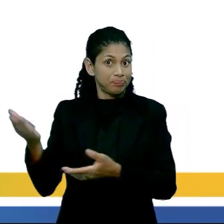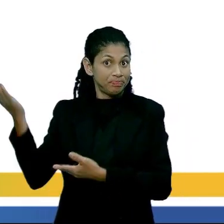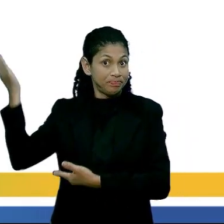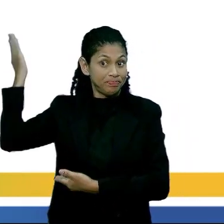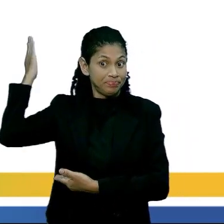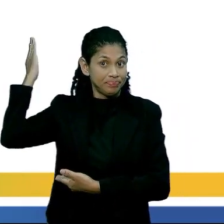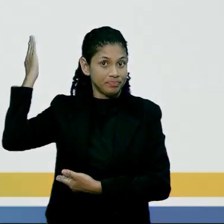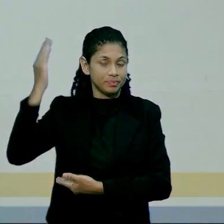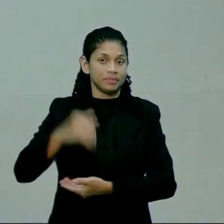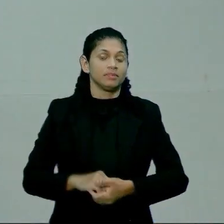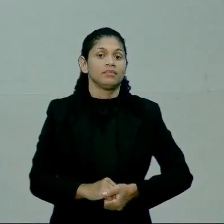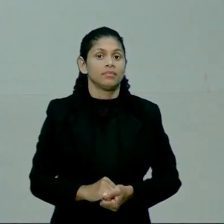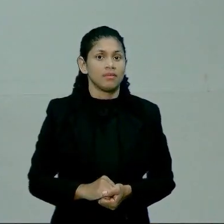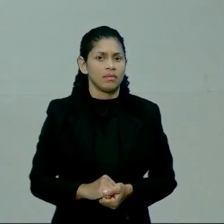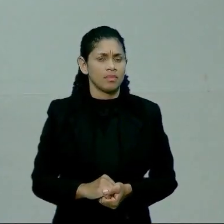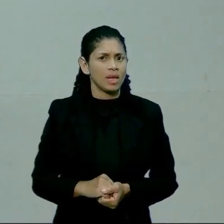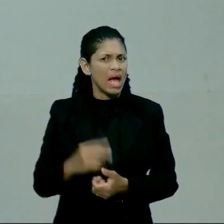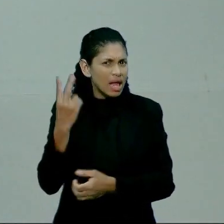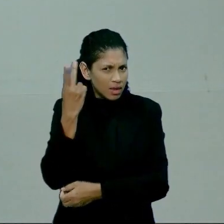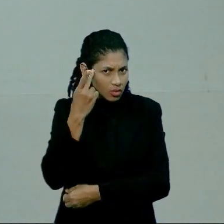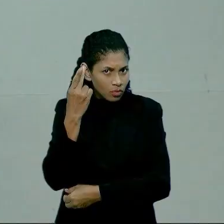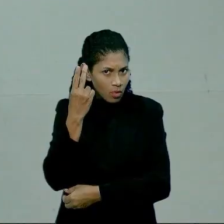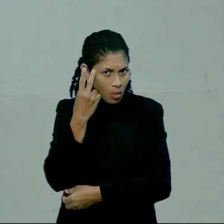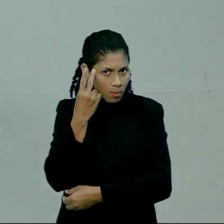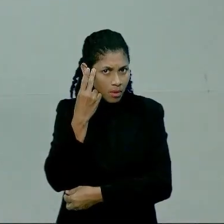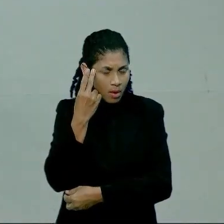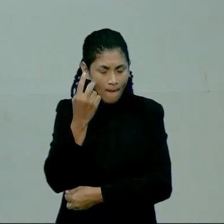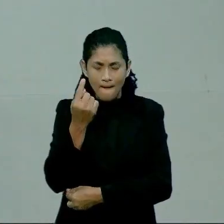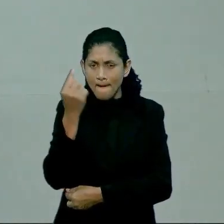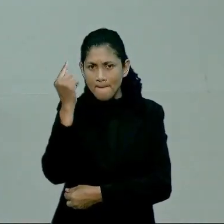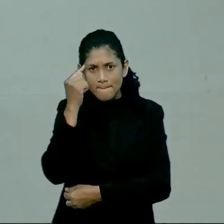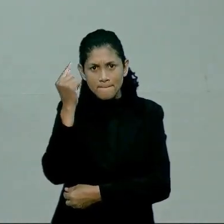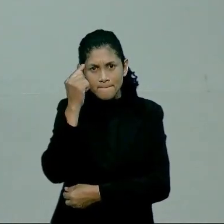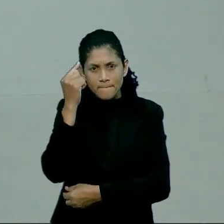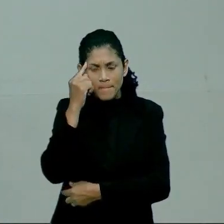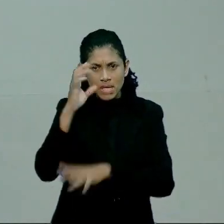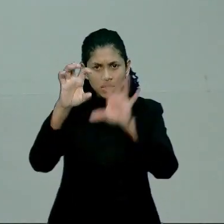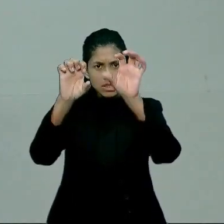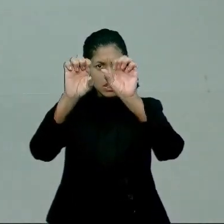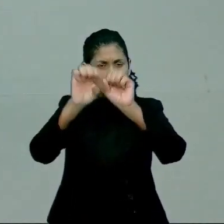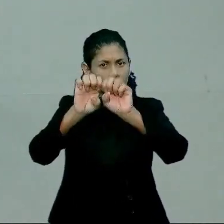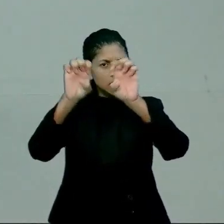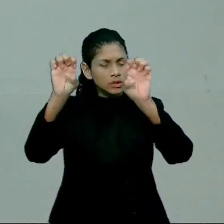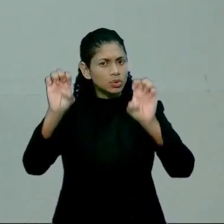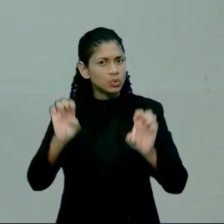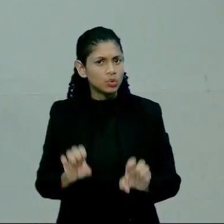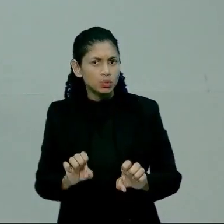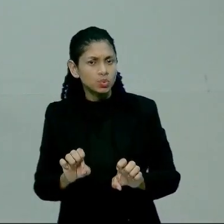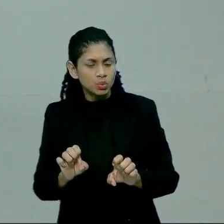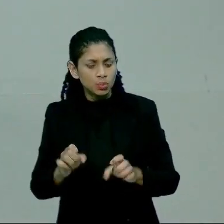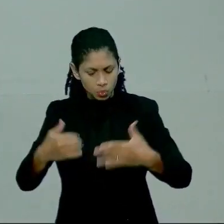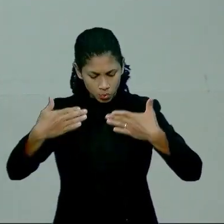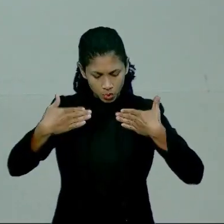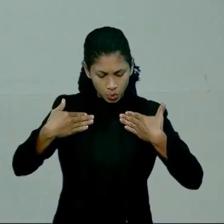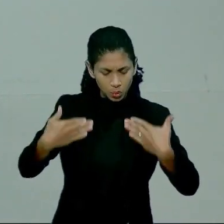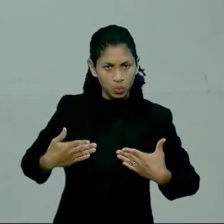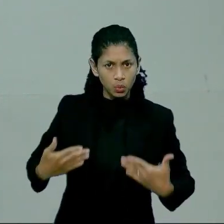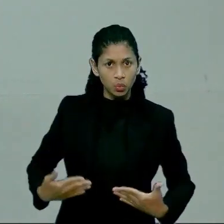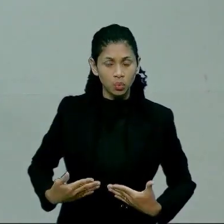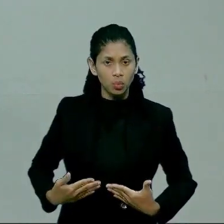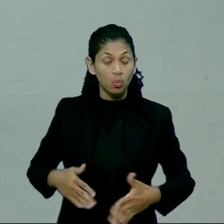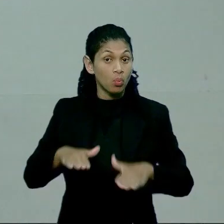algo natural? Pensem na estrutura fisiológica humana. Qual é o condicionamento do corpo? Qual é